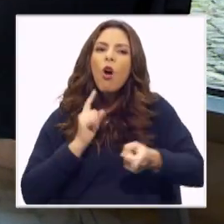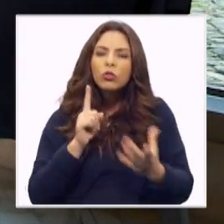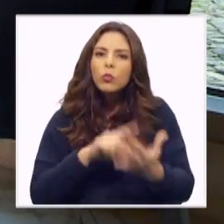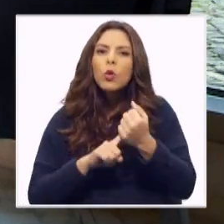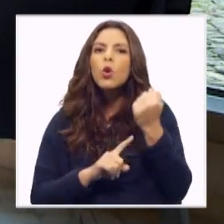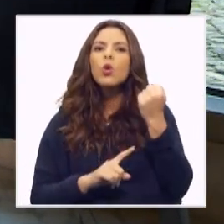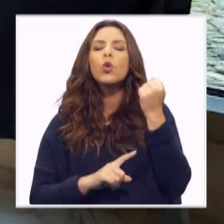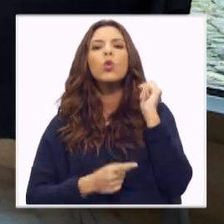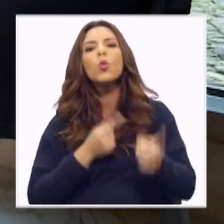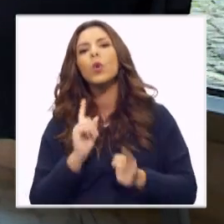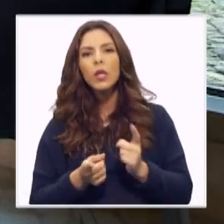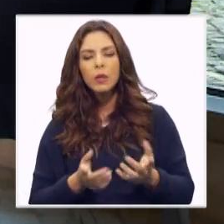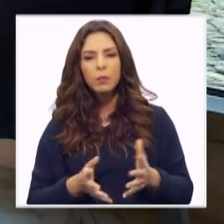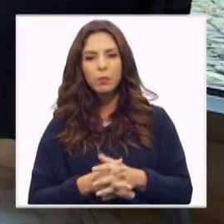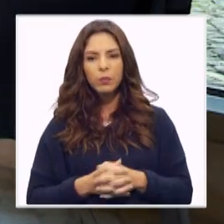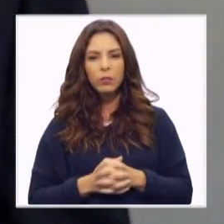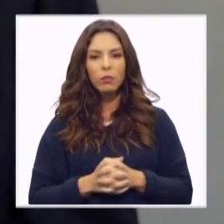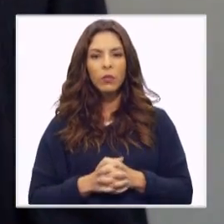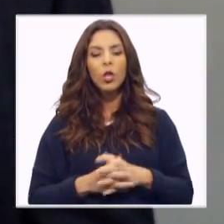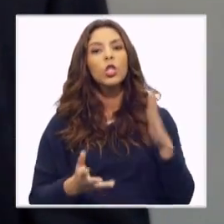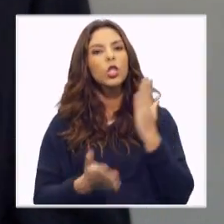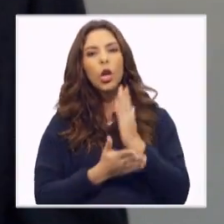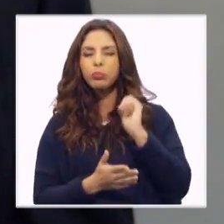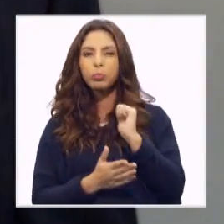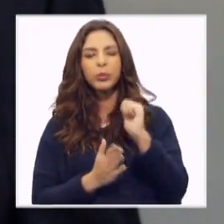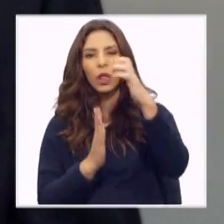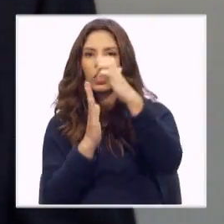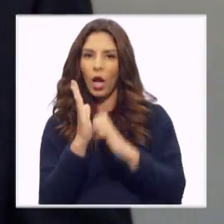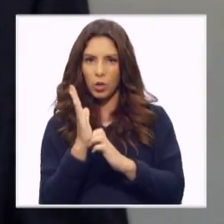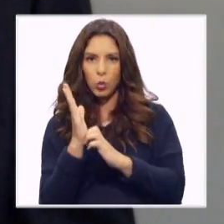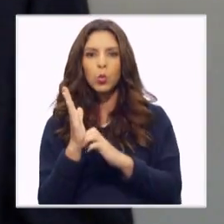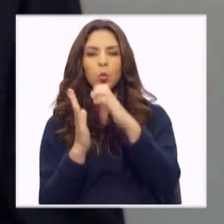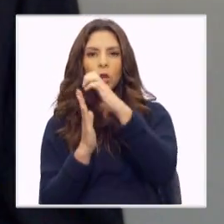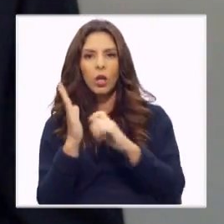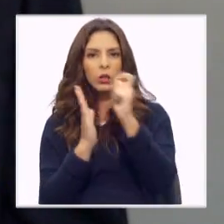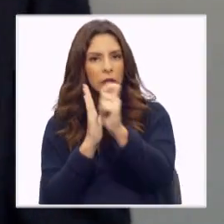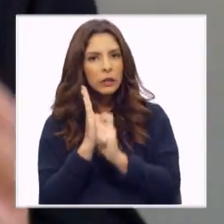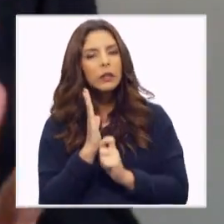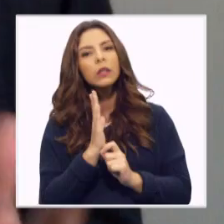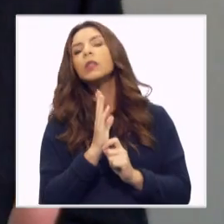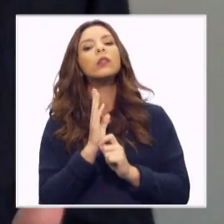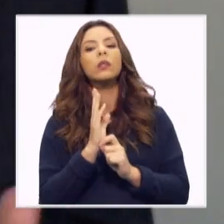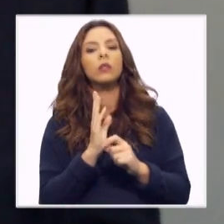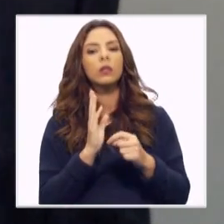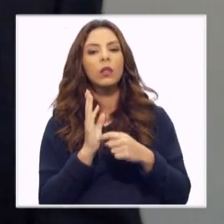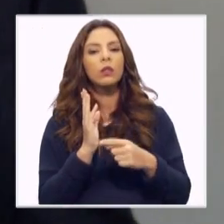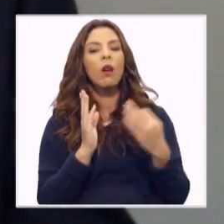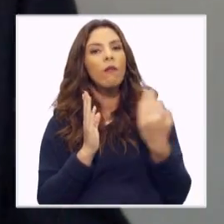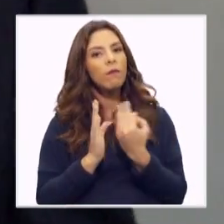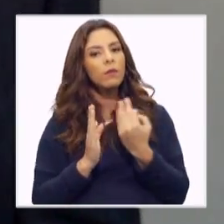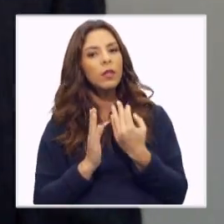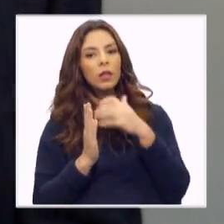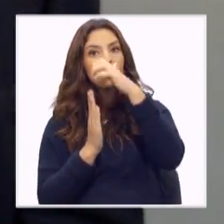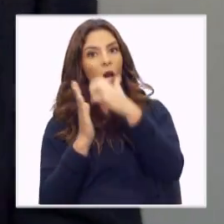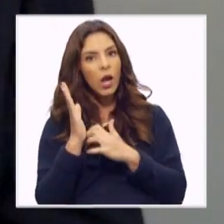O que é que ainda falta alcançar? Ou o que é que quer alcançar? Neste momento estamos só a atacar a parte de texto, num dos casos de uso. Para além